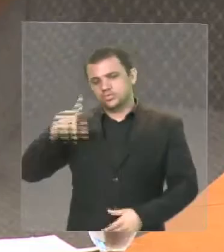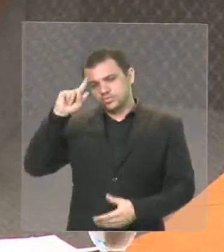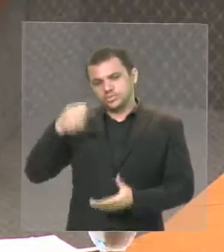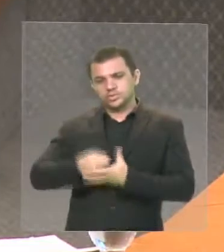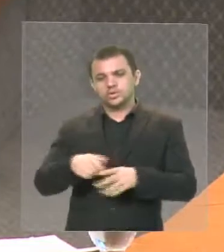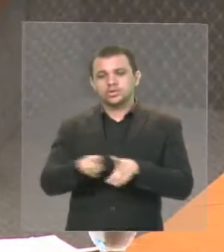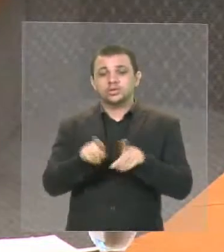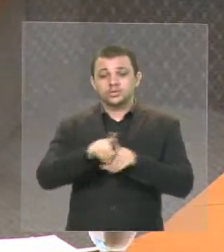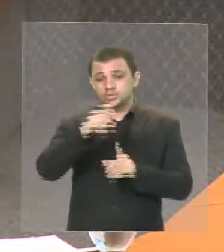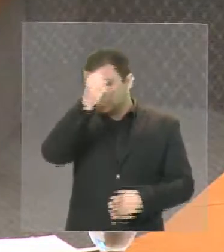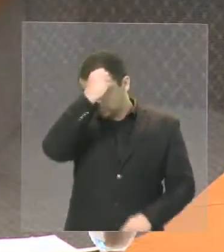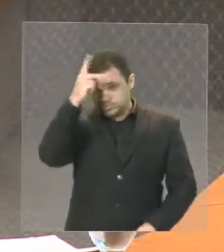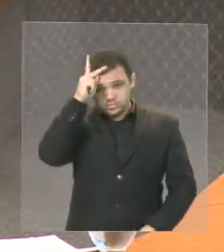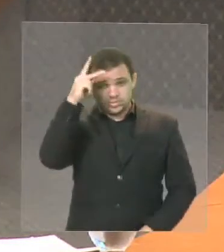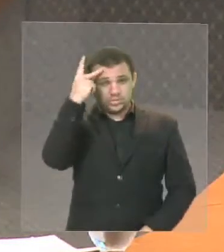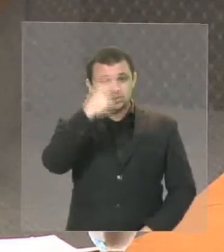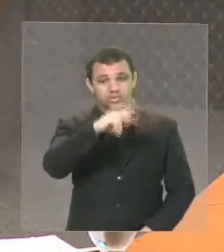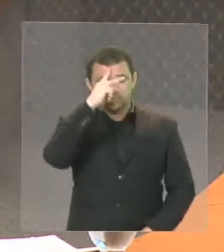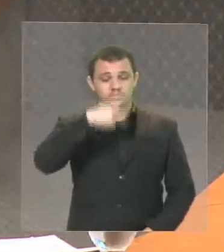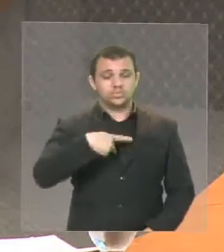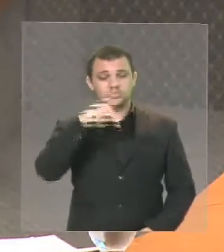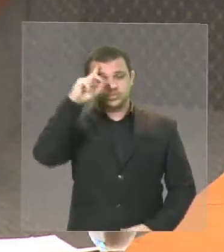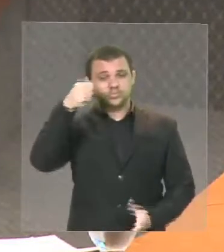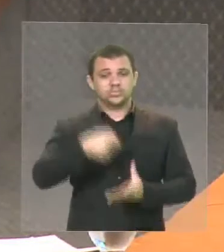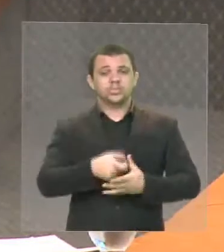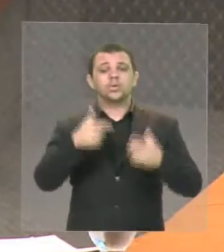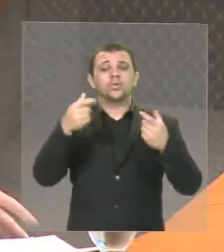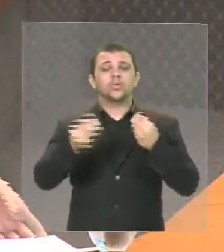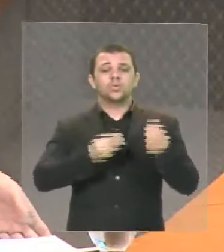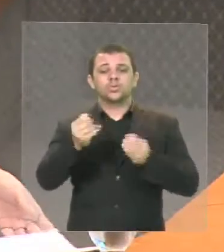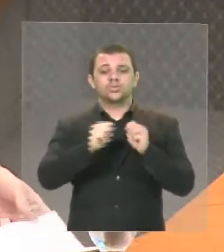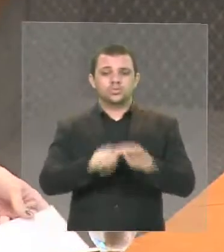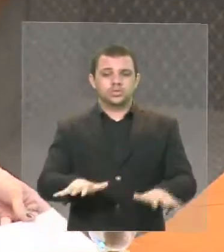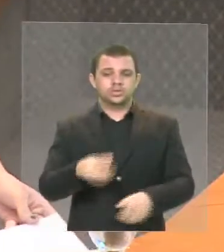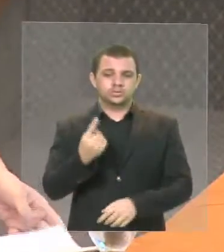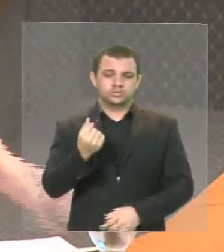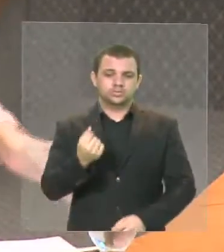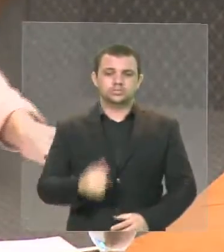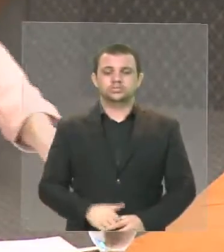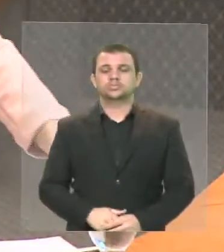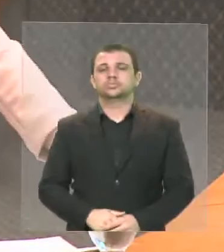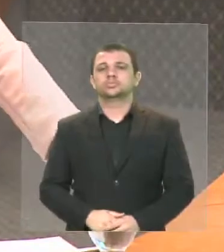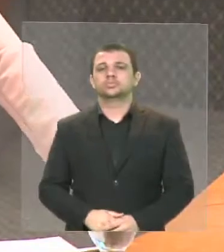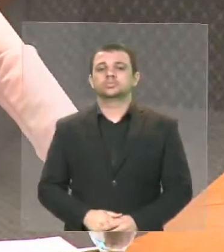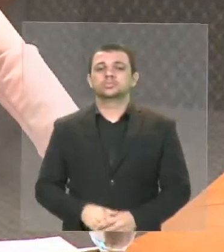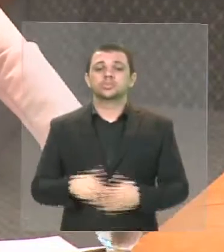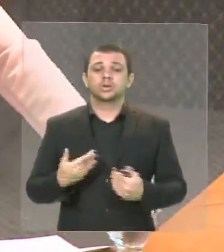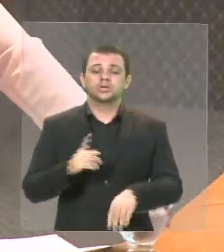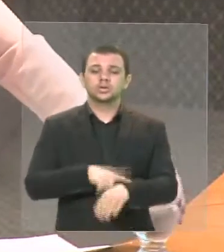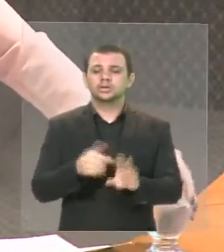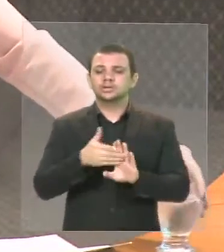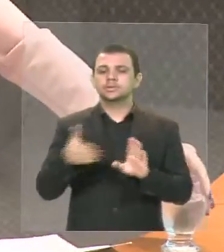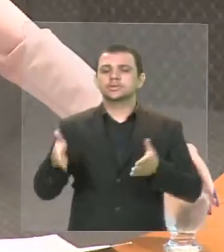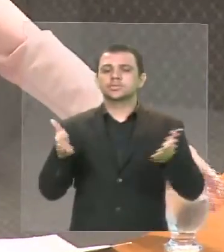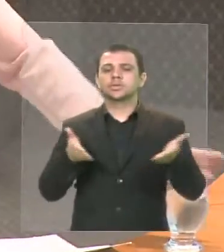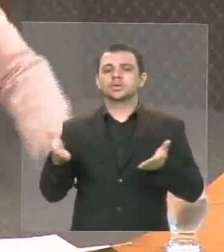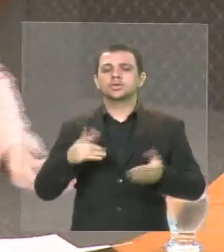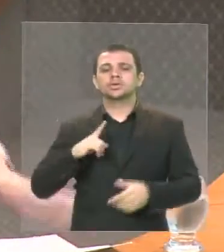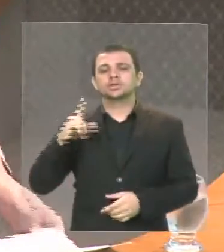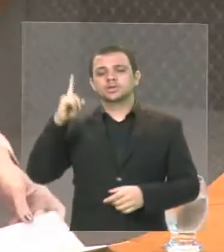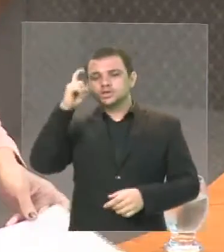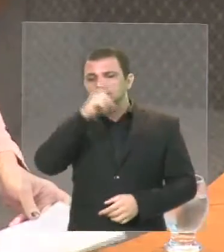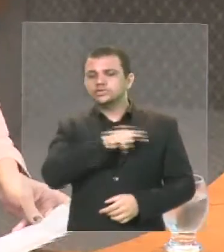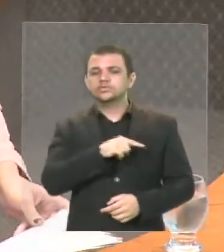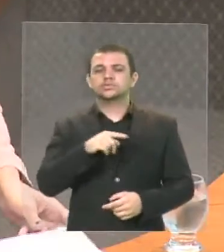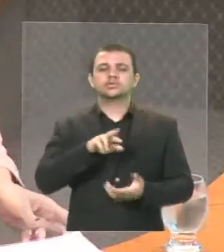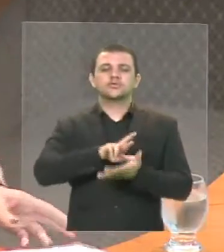da aprovação das suas câmaras para nada. Então, nessa época de dificuldades